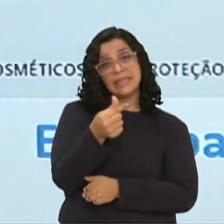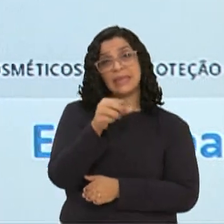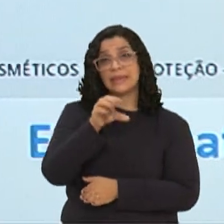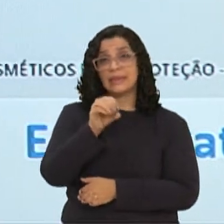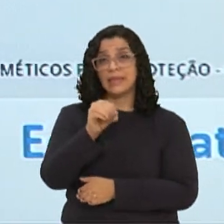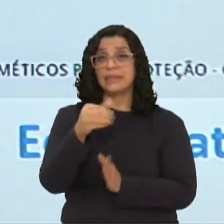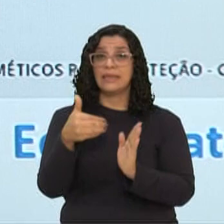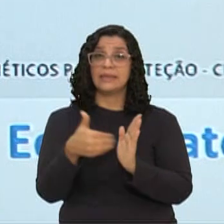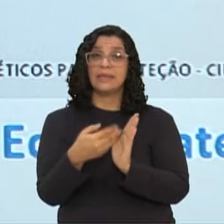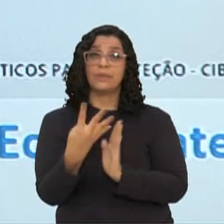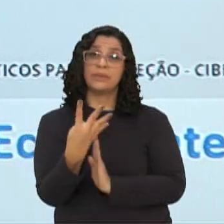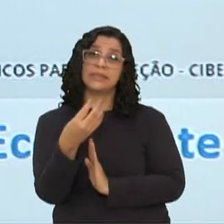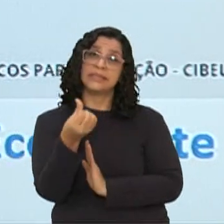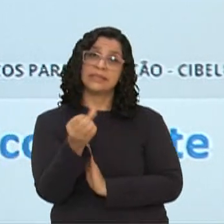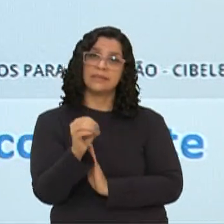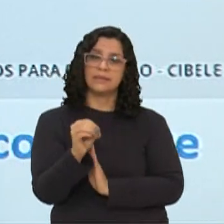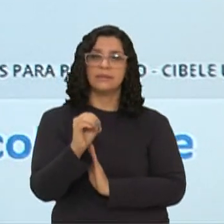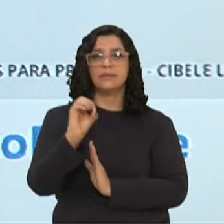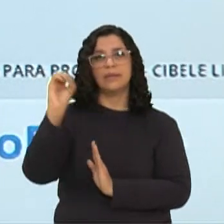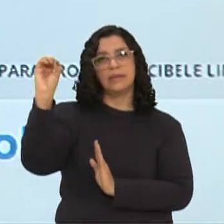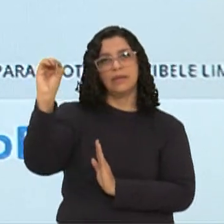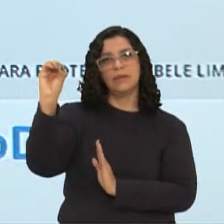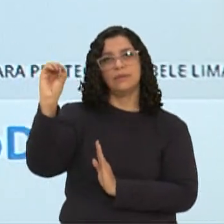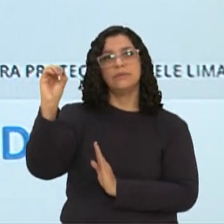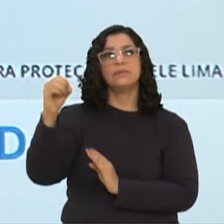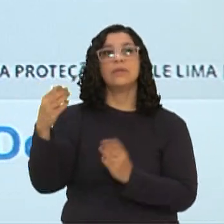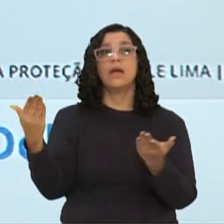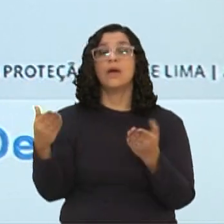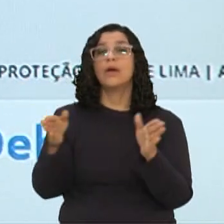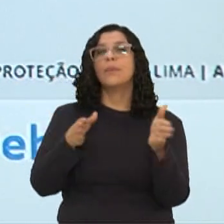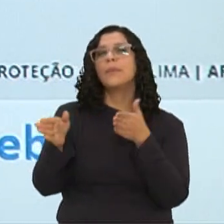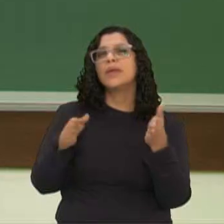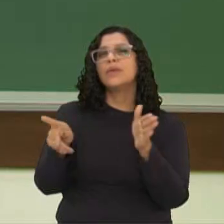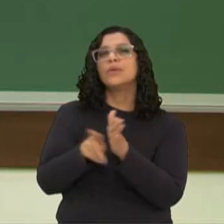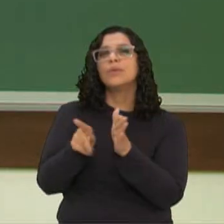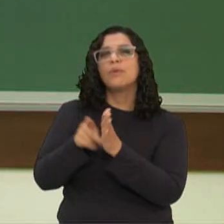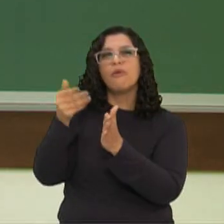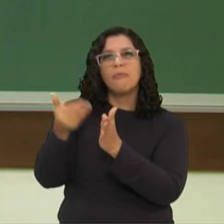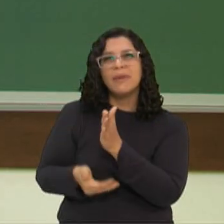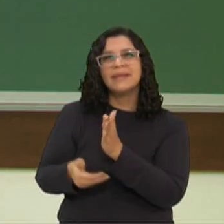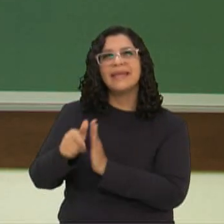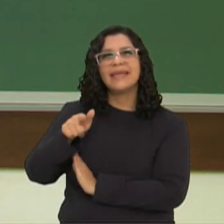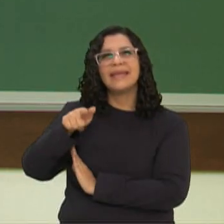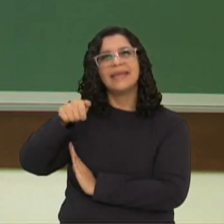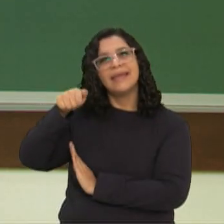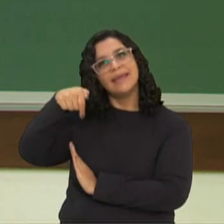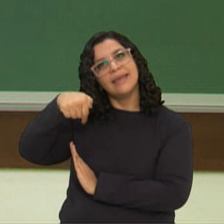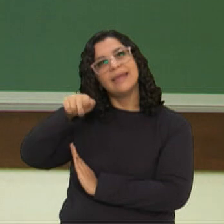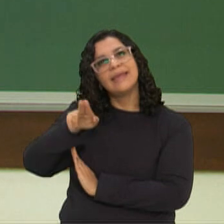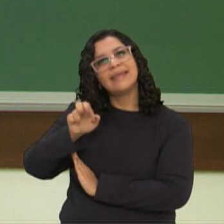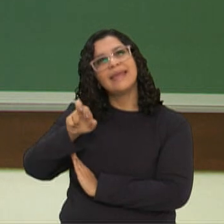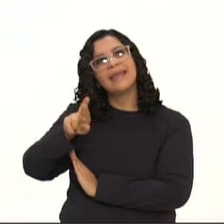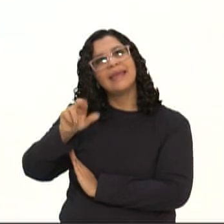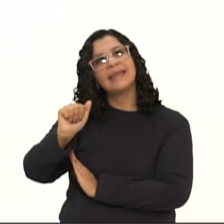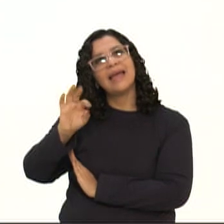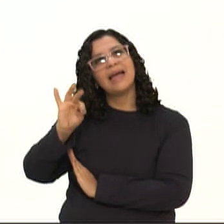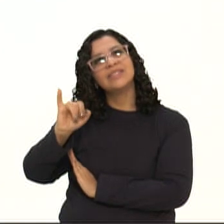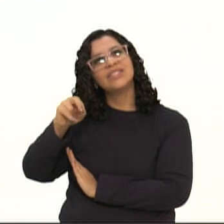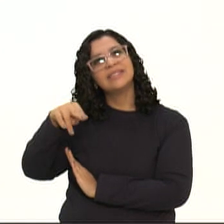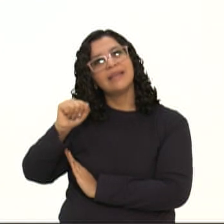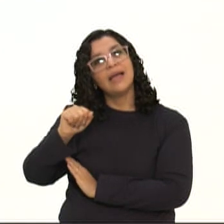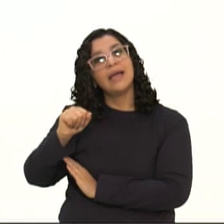170 a 460 graus Celsius a faixa de perda de queratina. Queratina é a